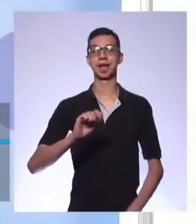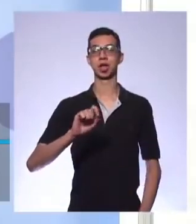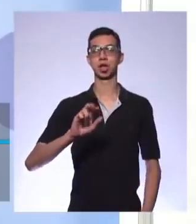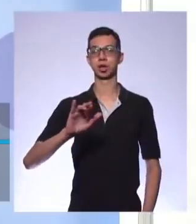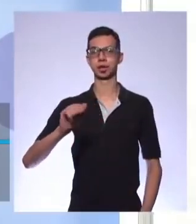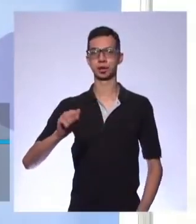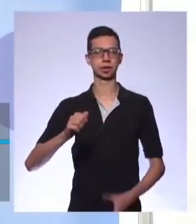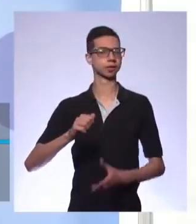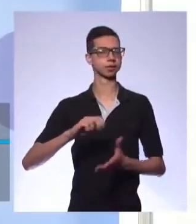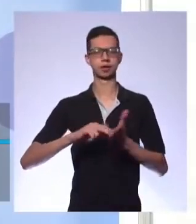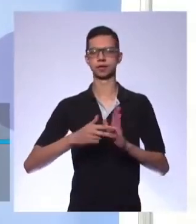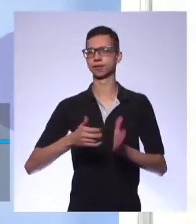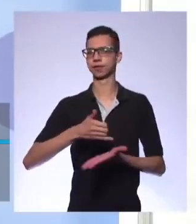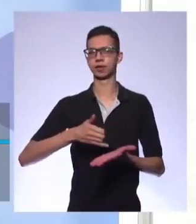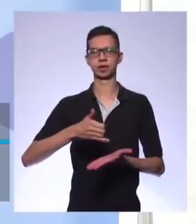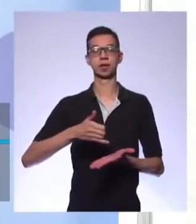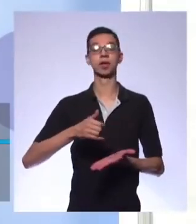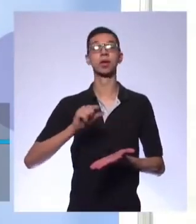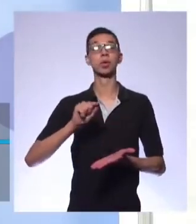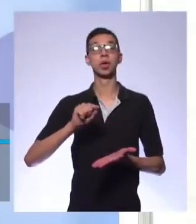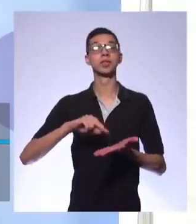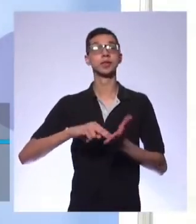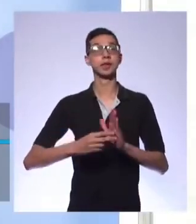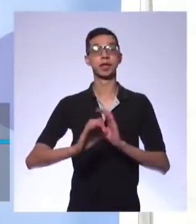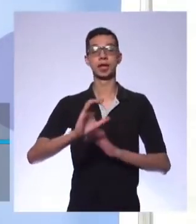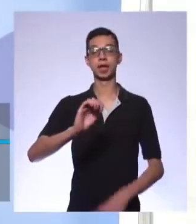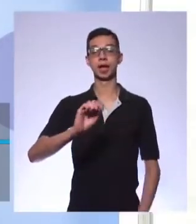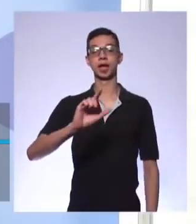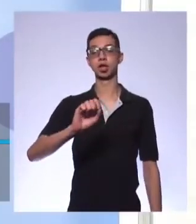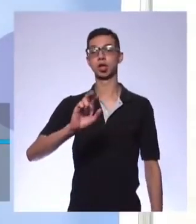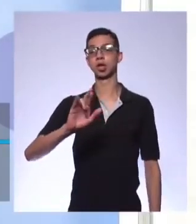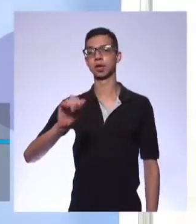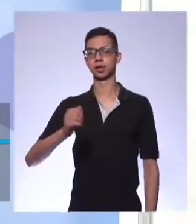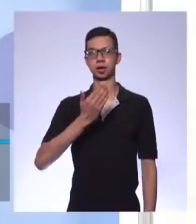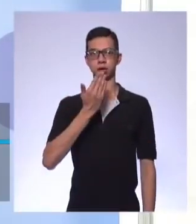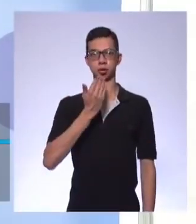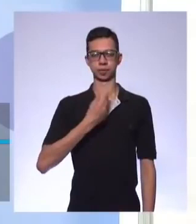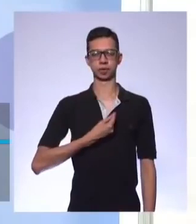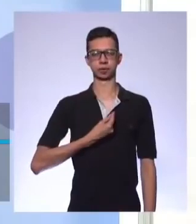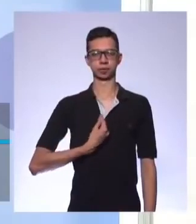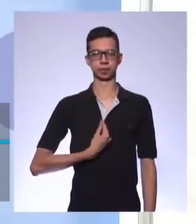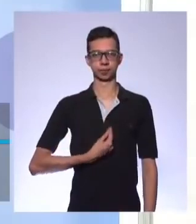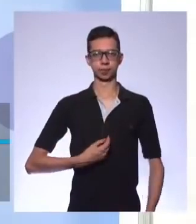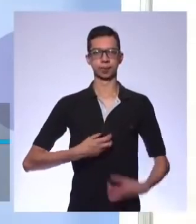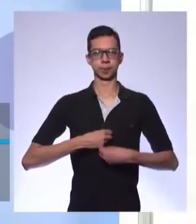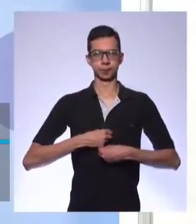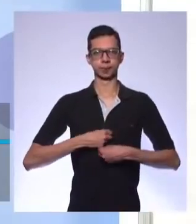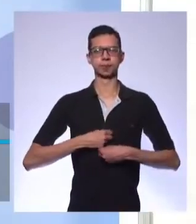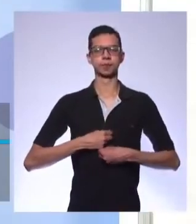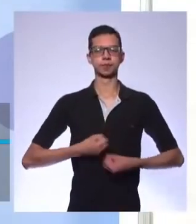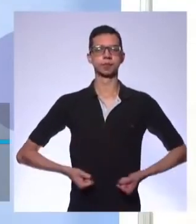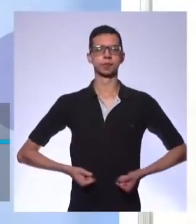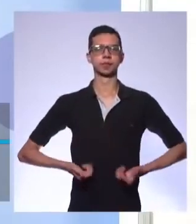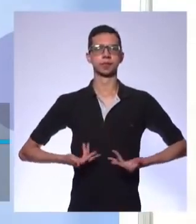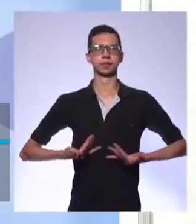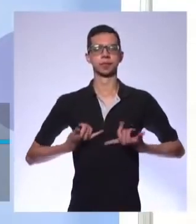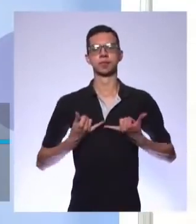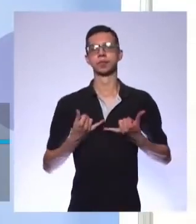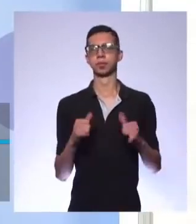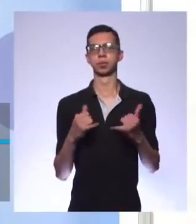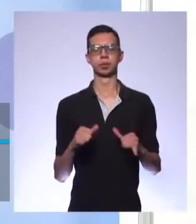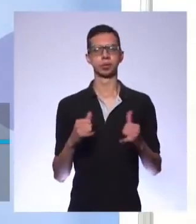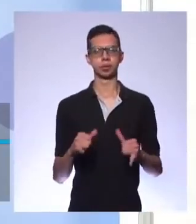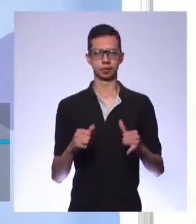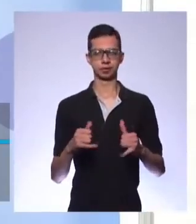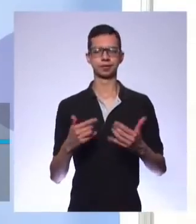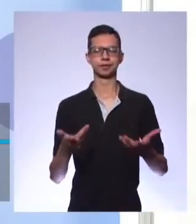gordura. Caloria é a energia que está no alimento. Tá bom? Então, eu como um alimento muito calórico, então logo